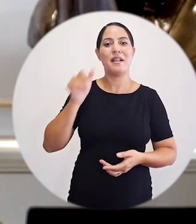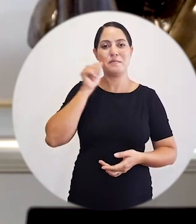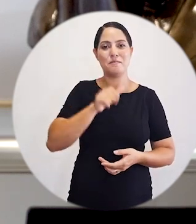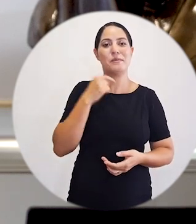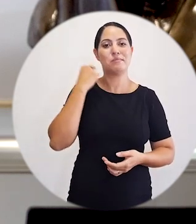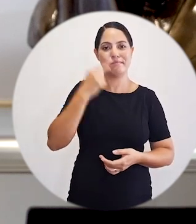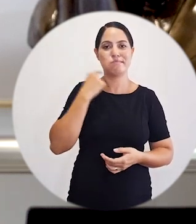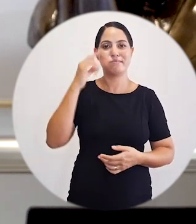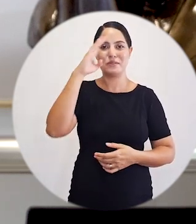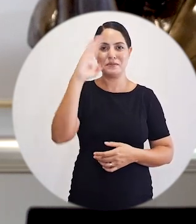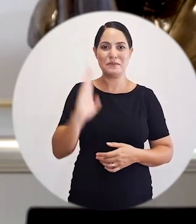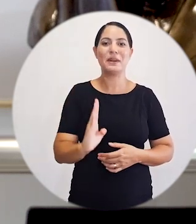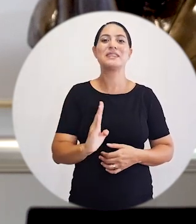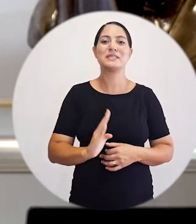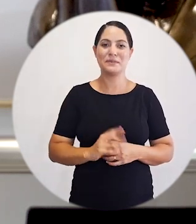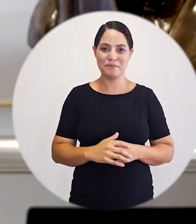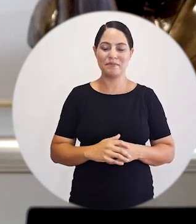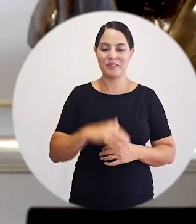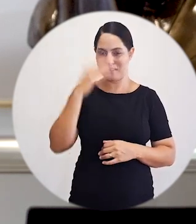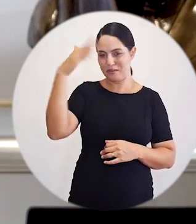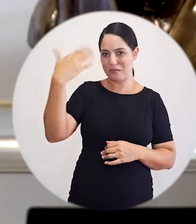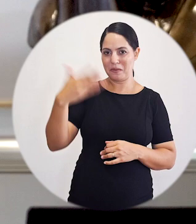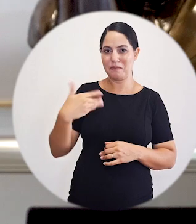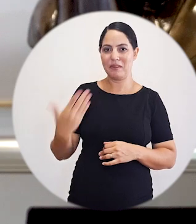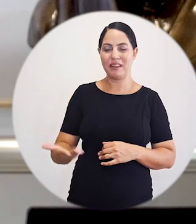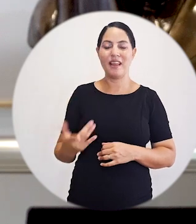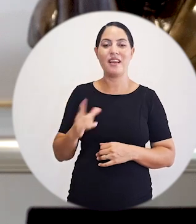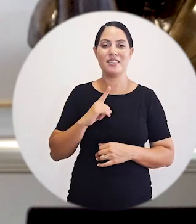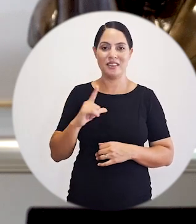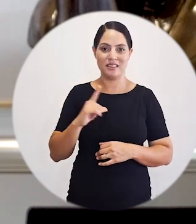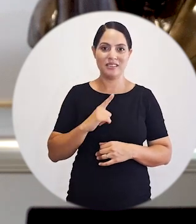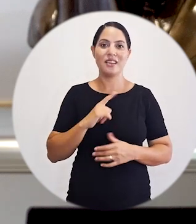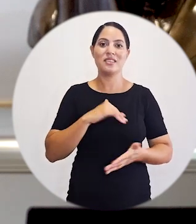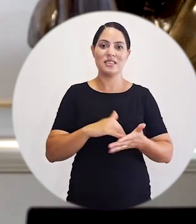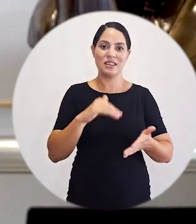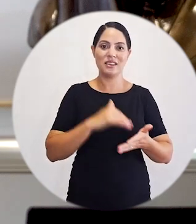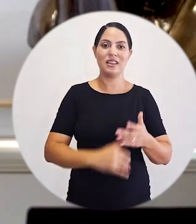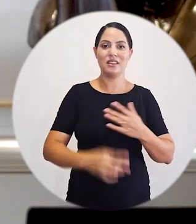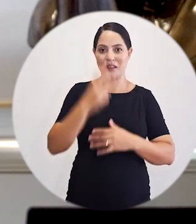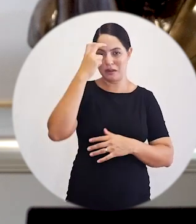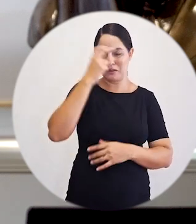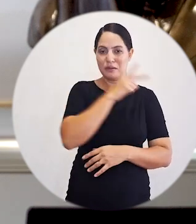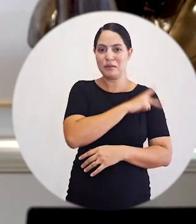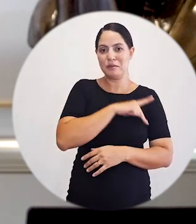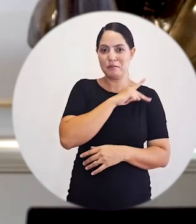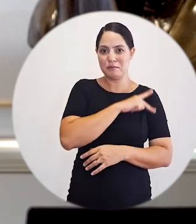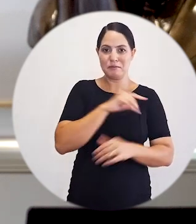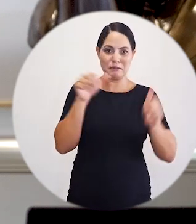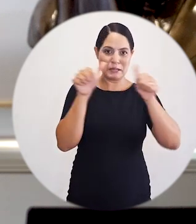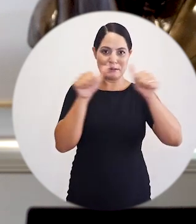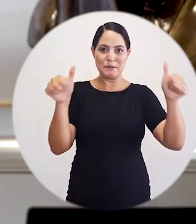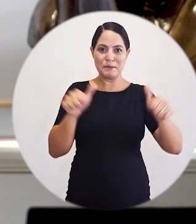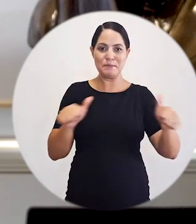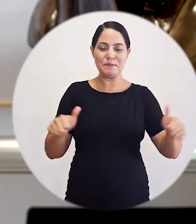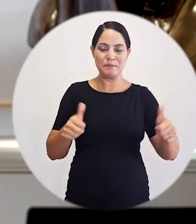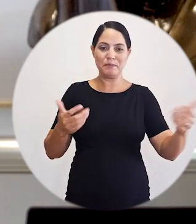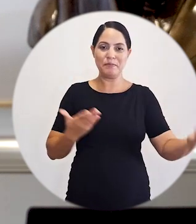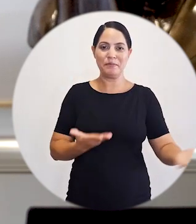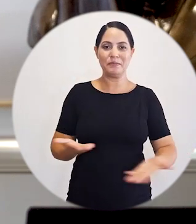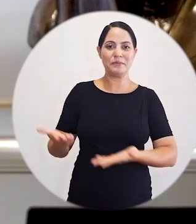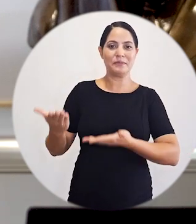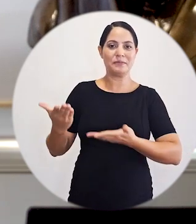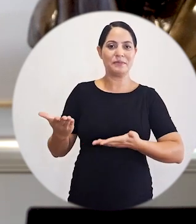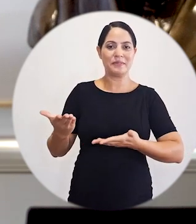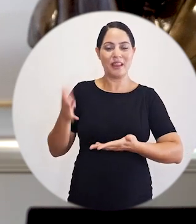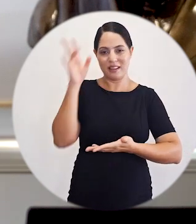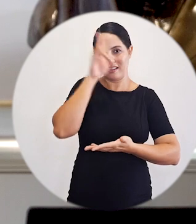OAB Nacional também reconheceu Esperança Garcia como a primeira advogada brasileira. Em sua homenagem, foi doado pela Secretaria da